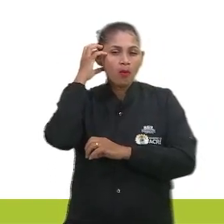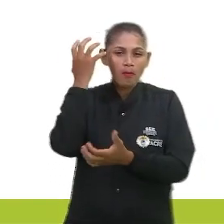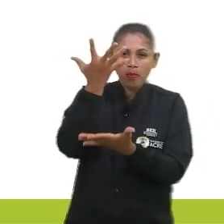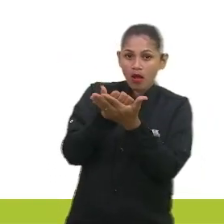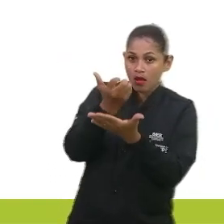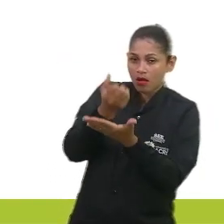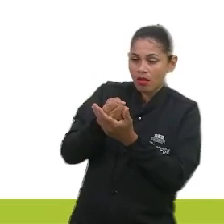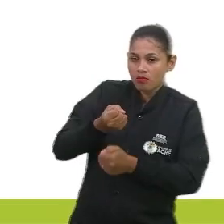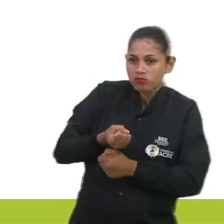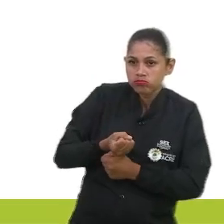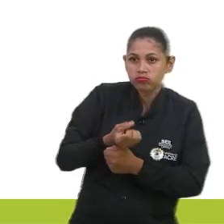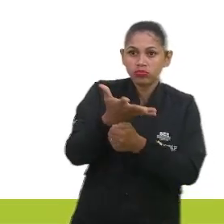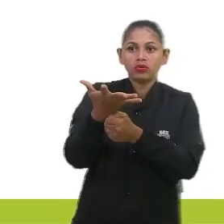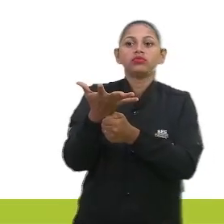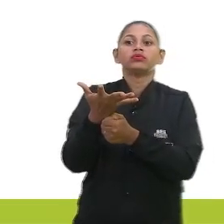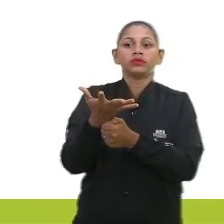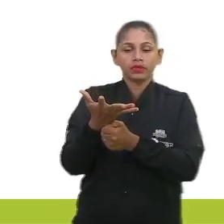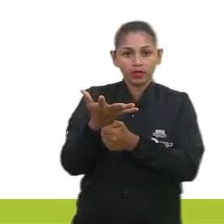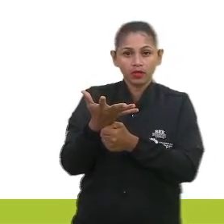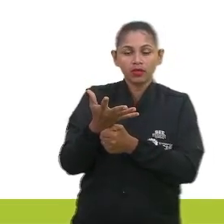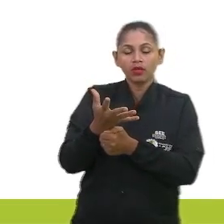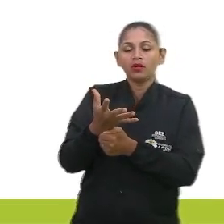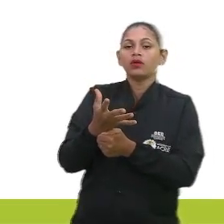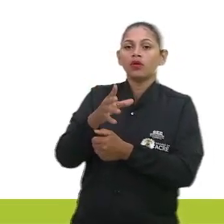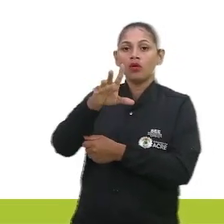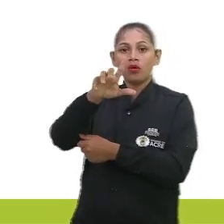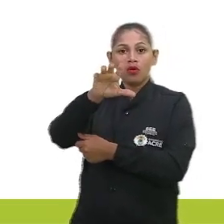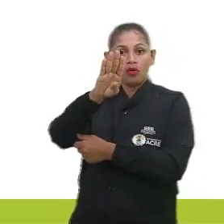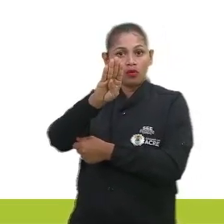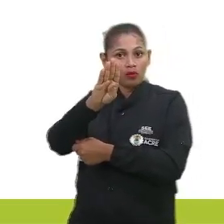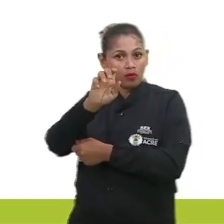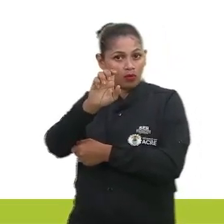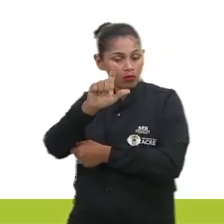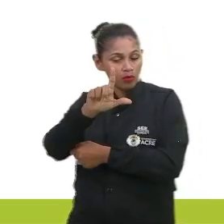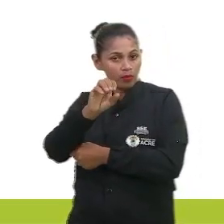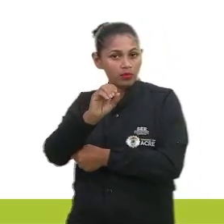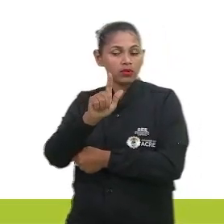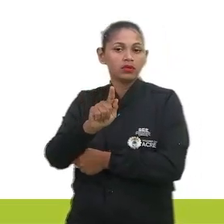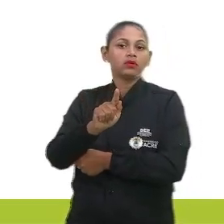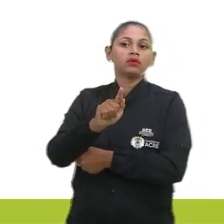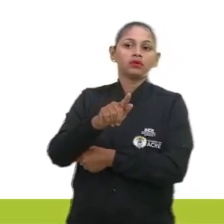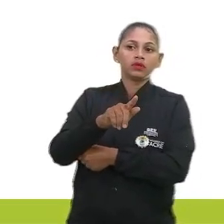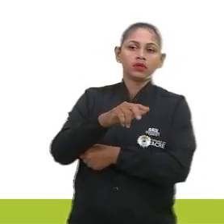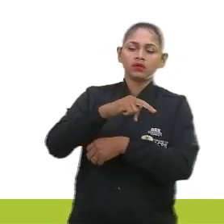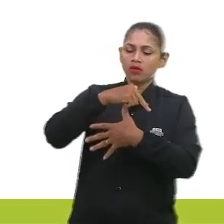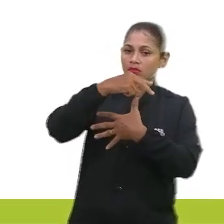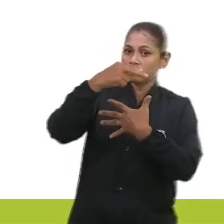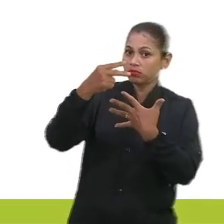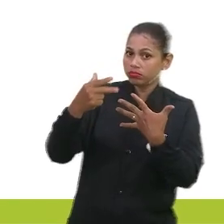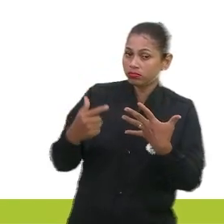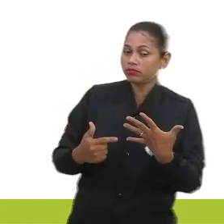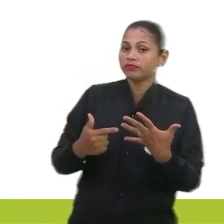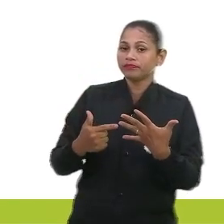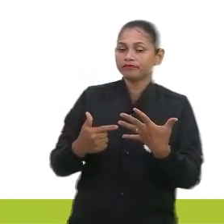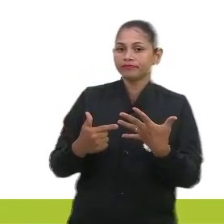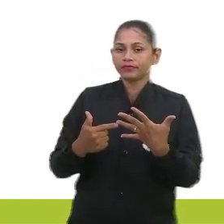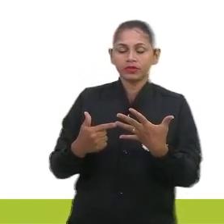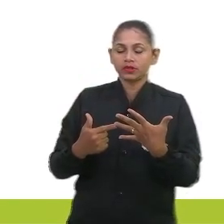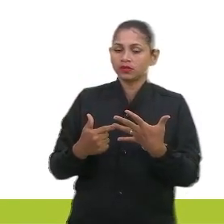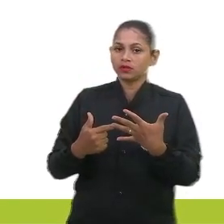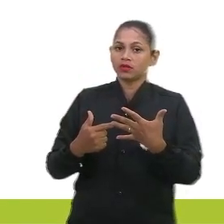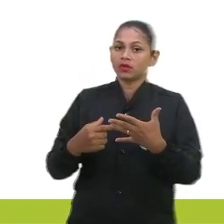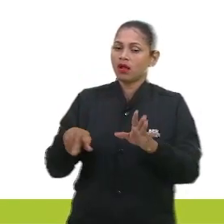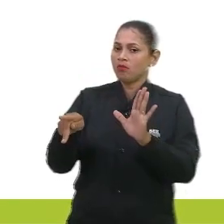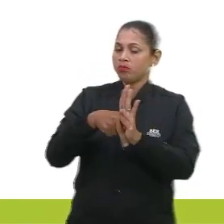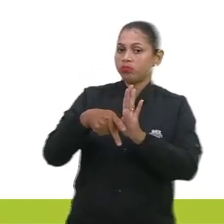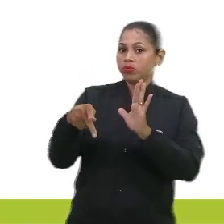canais de vídeo online, redes sociais, que não são corporativas, tá? Que não são de empresas,